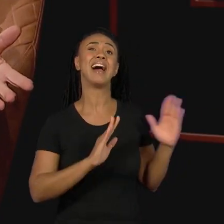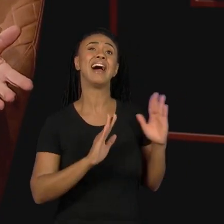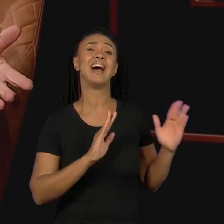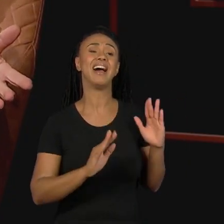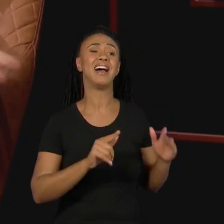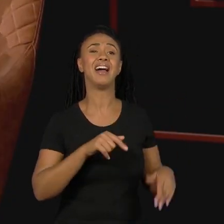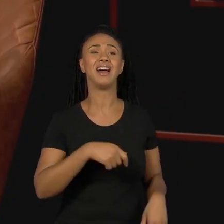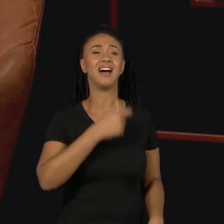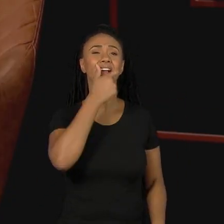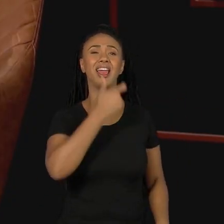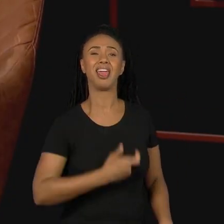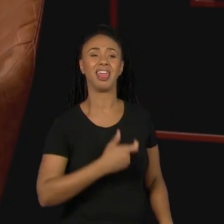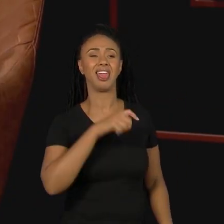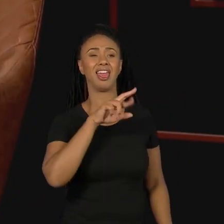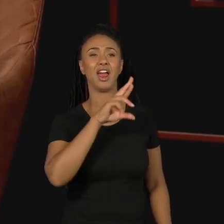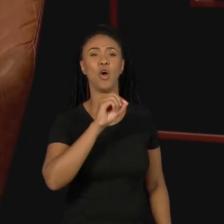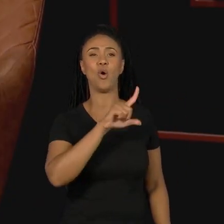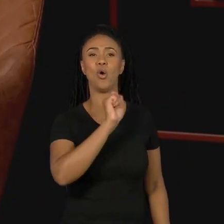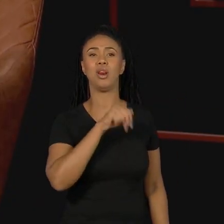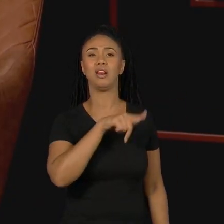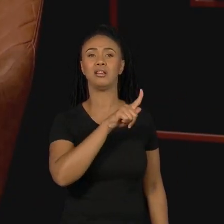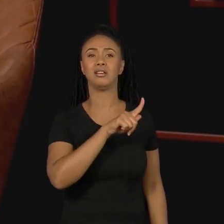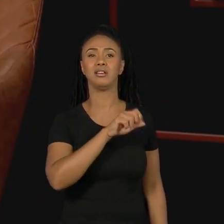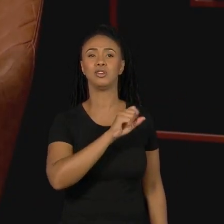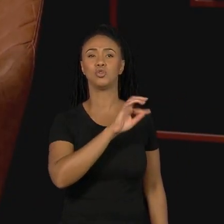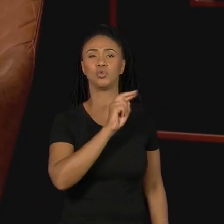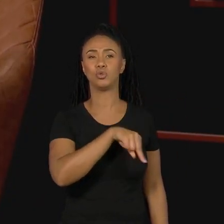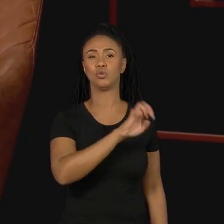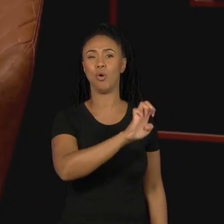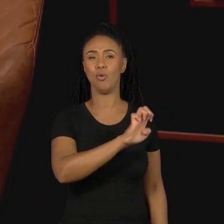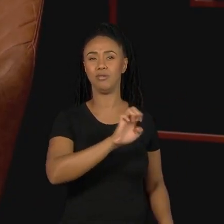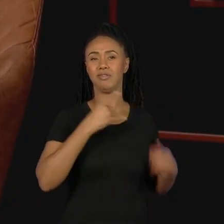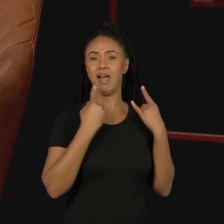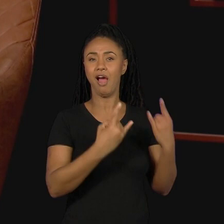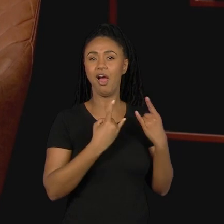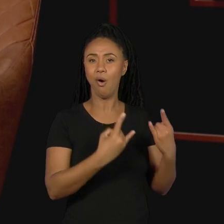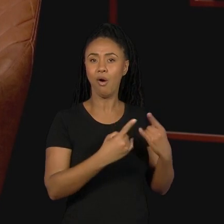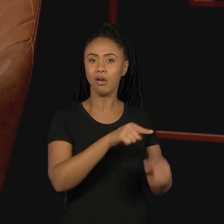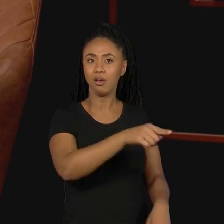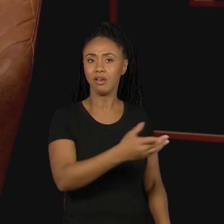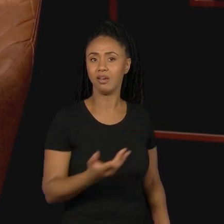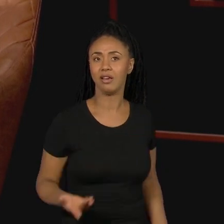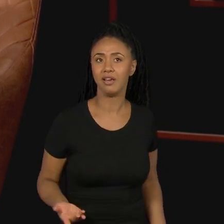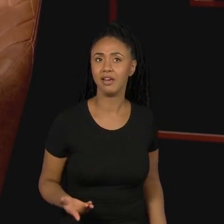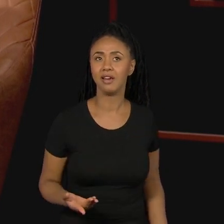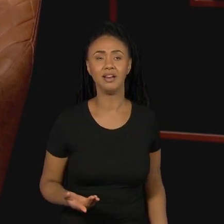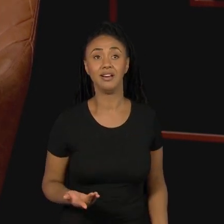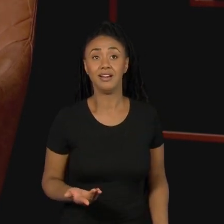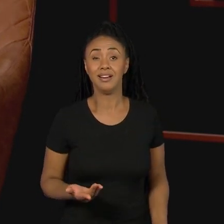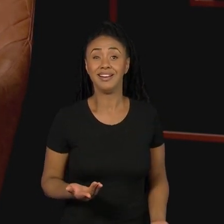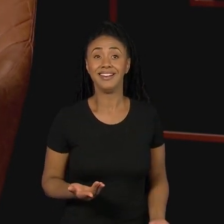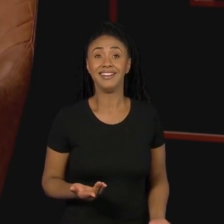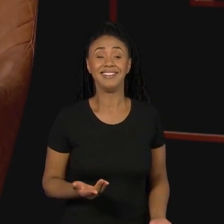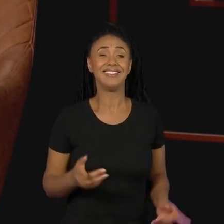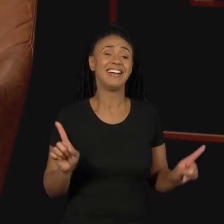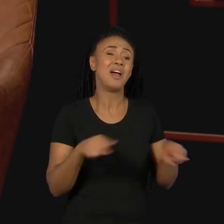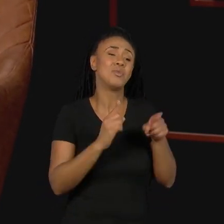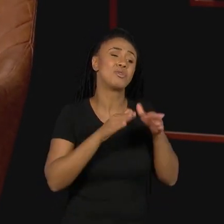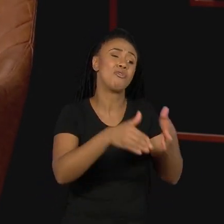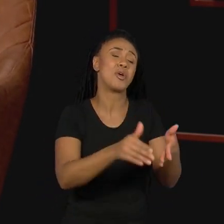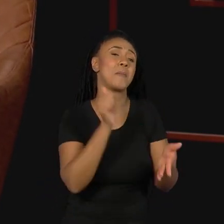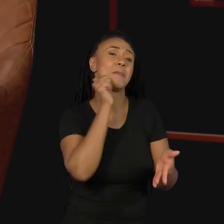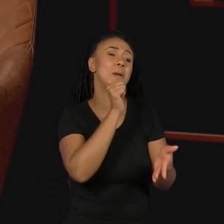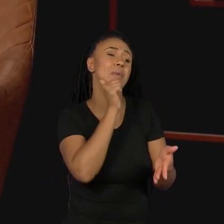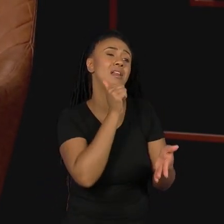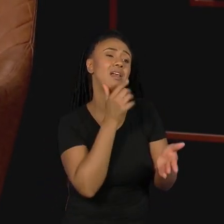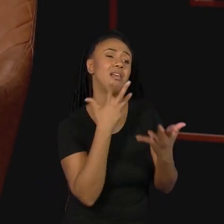Rolling Stone, que é a música seminal no mundo inteiro, é geral, mas a Ovelha Negra é a música para meninas.